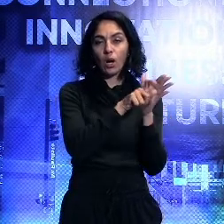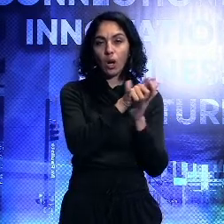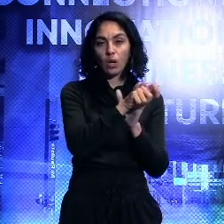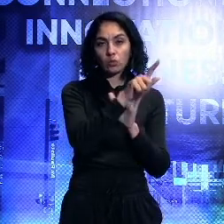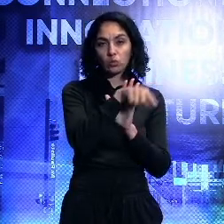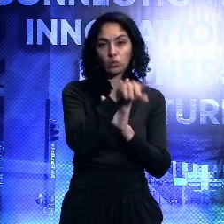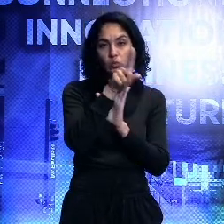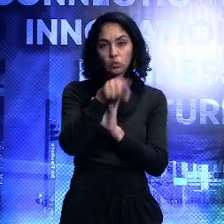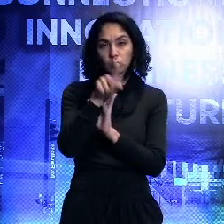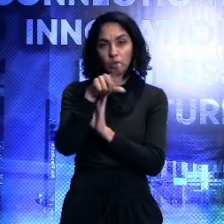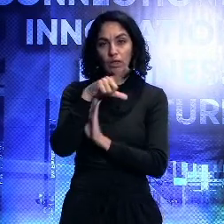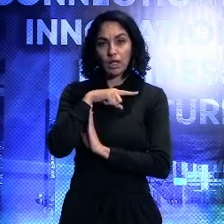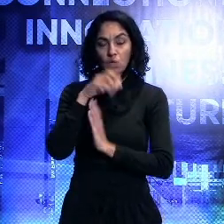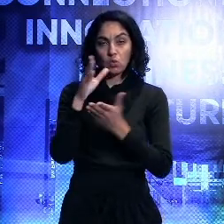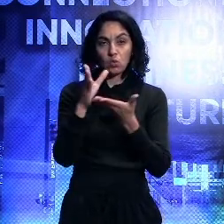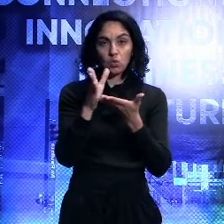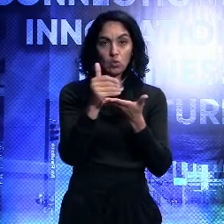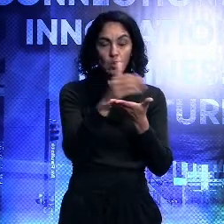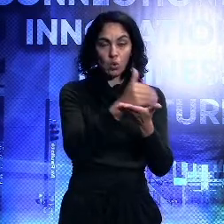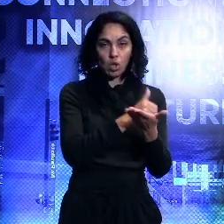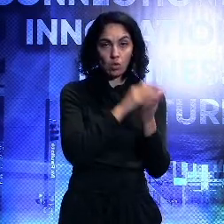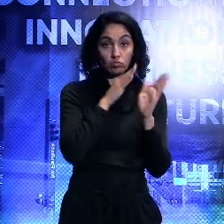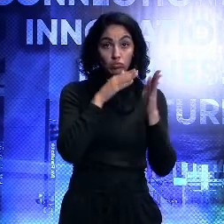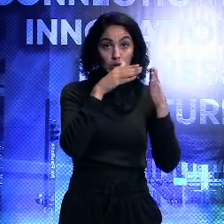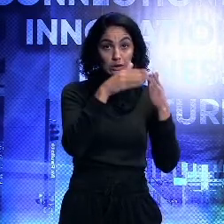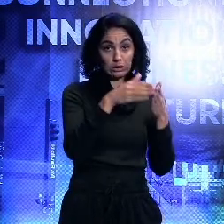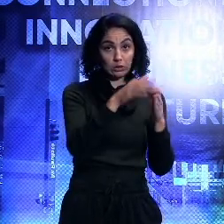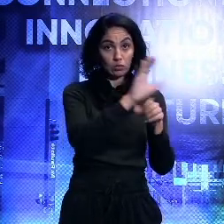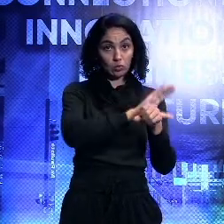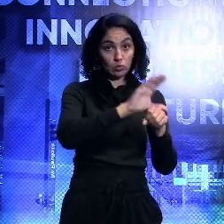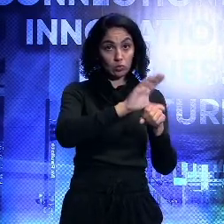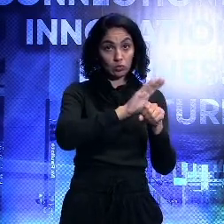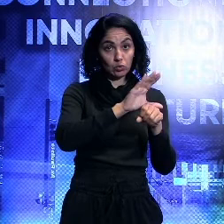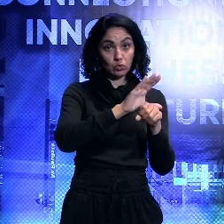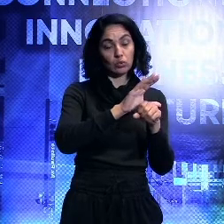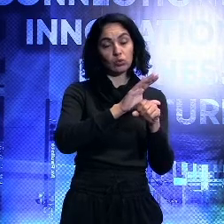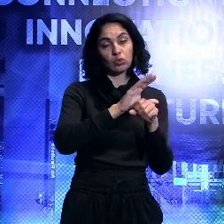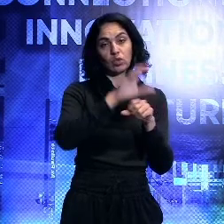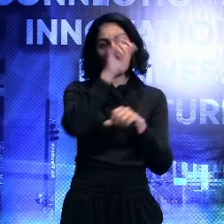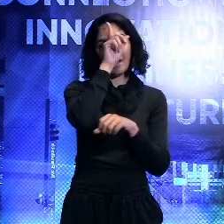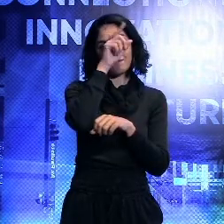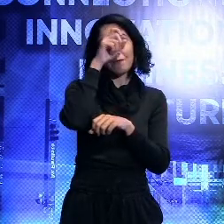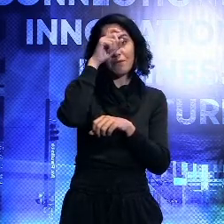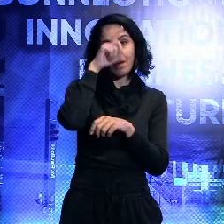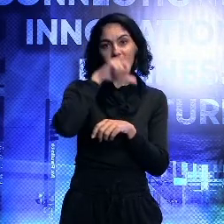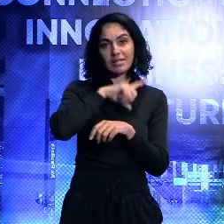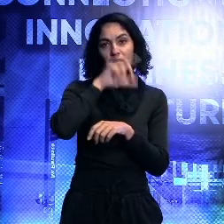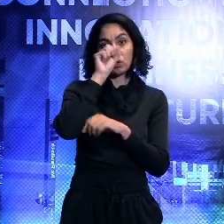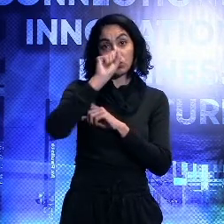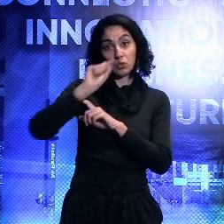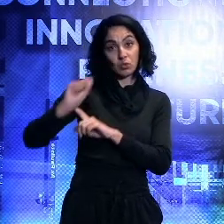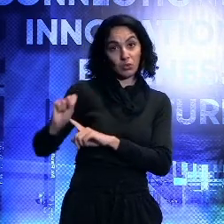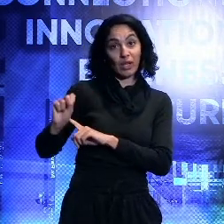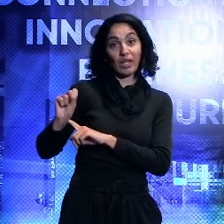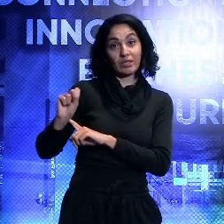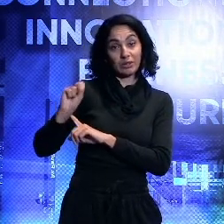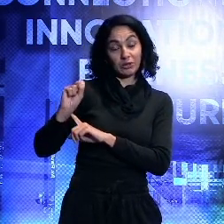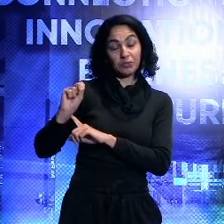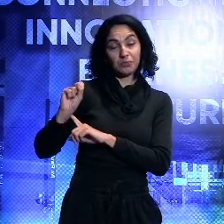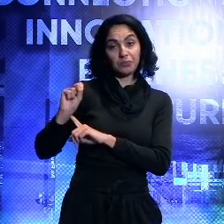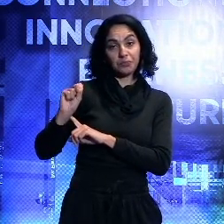conteúdos específicos desse curso de enfermagem, estão no Sudeste, beleza, confirmou aquela premissa.